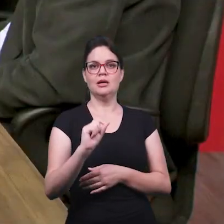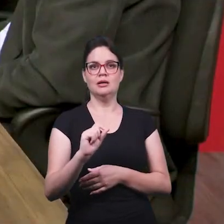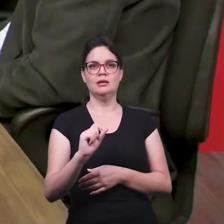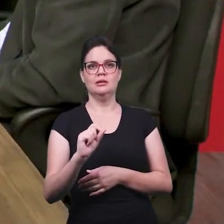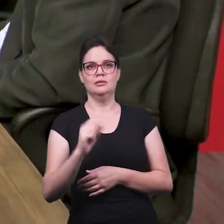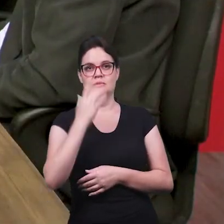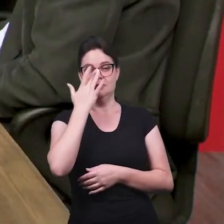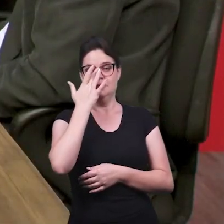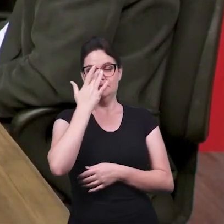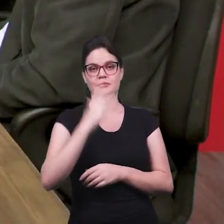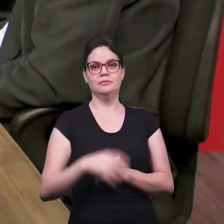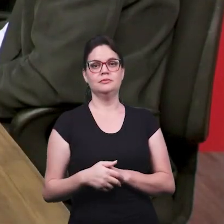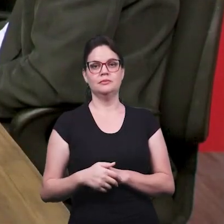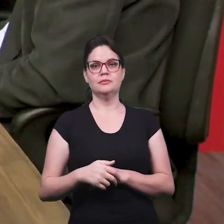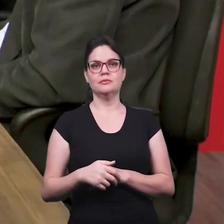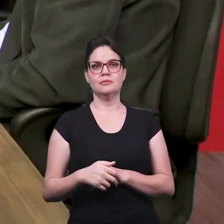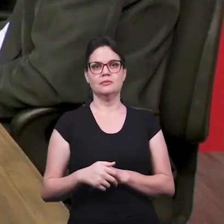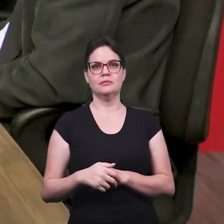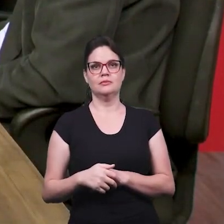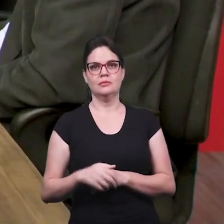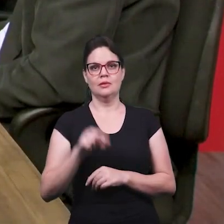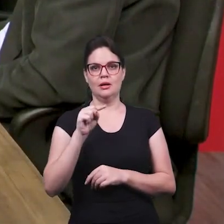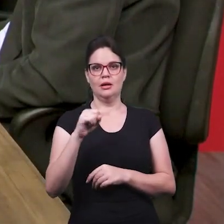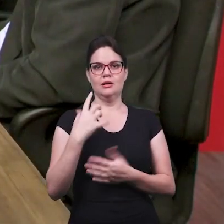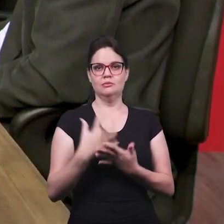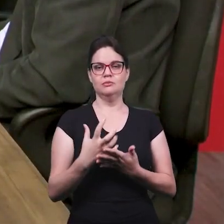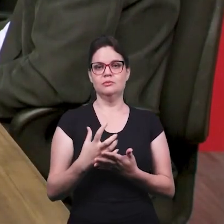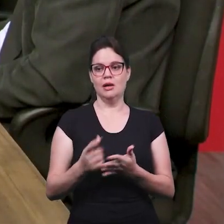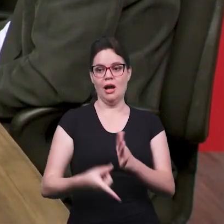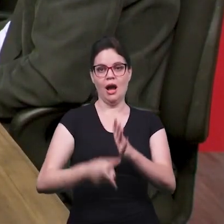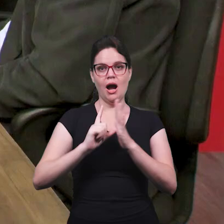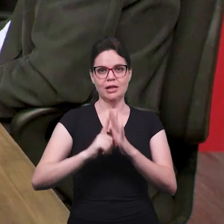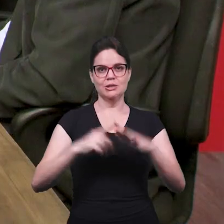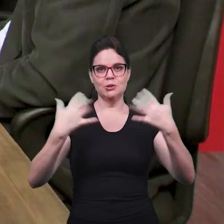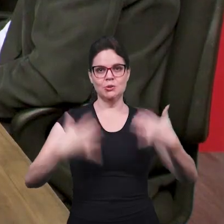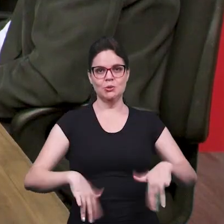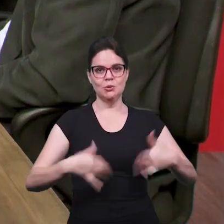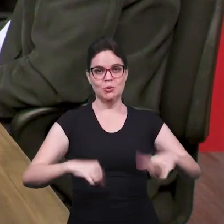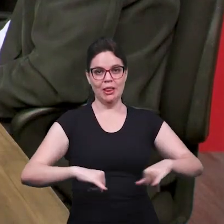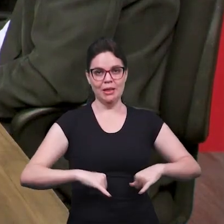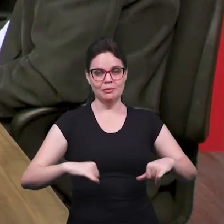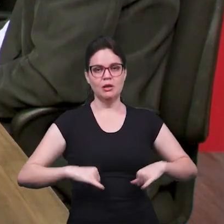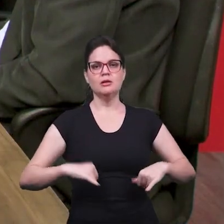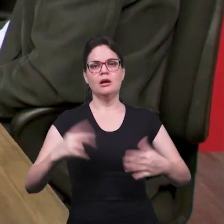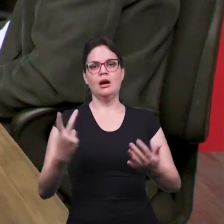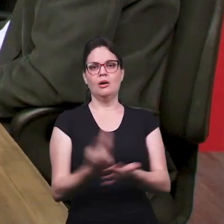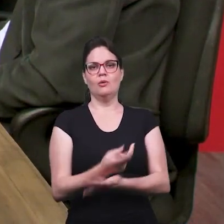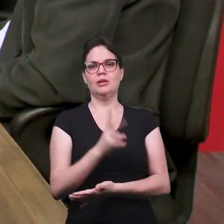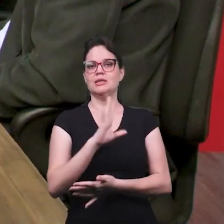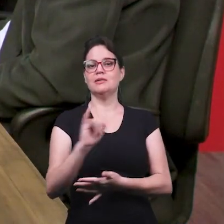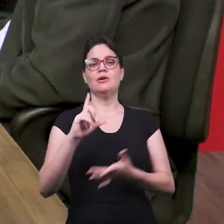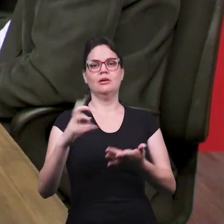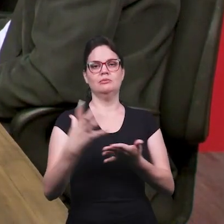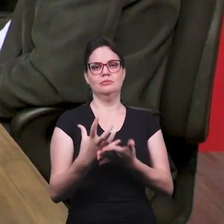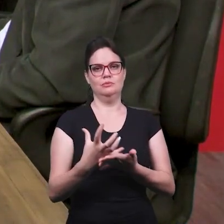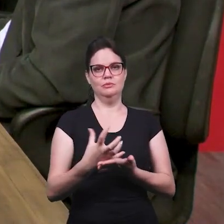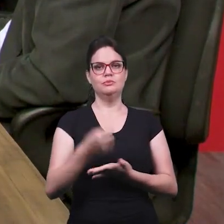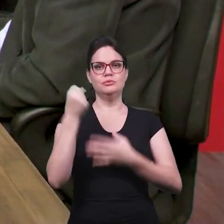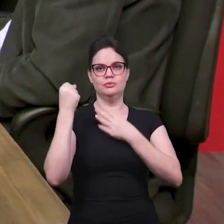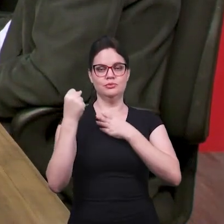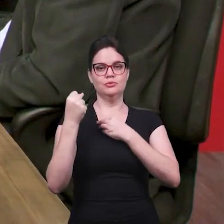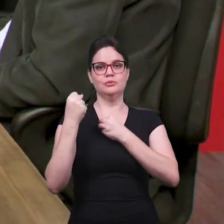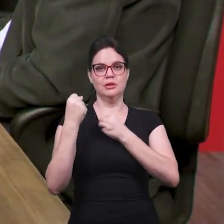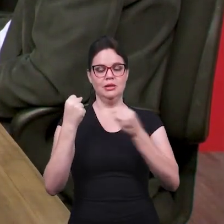No arrebatamento da igreja, então, vai, em seguida, no mundo, aqui nesta terra, vai vir, então, a grande